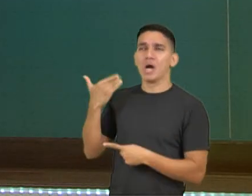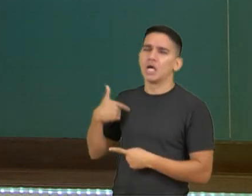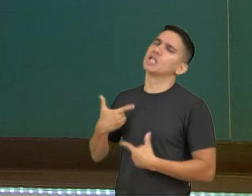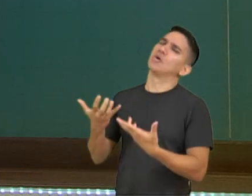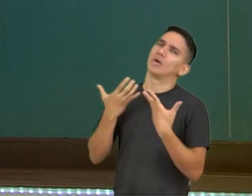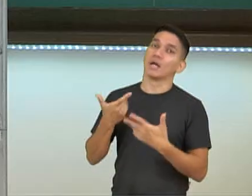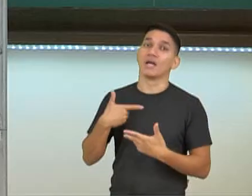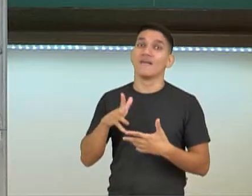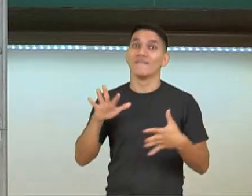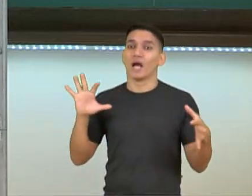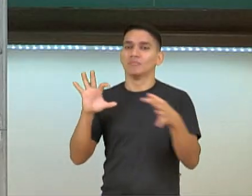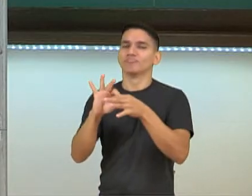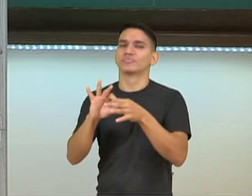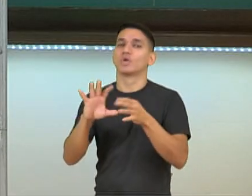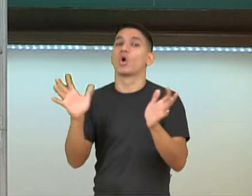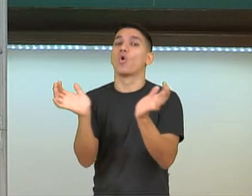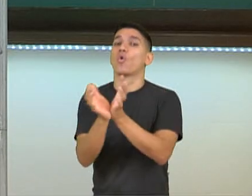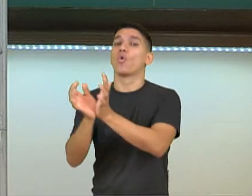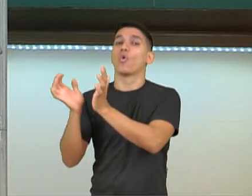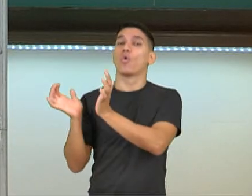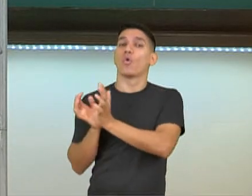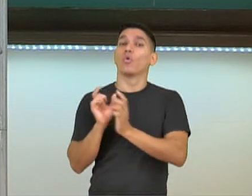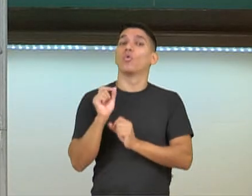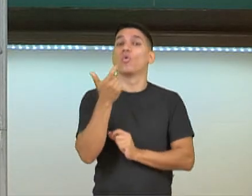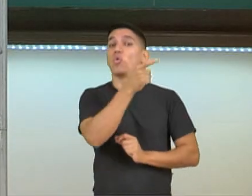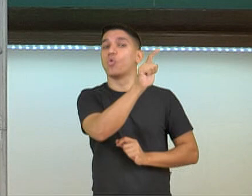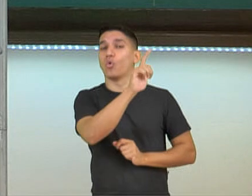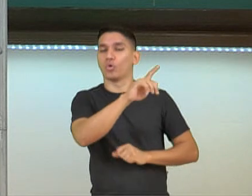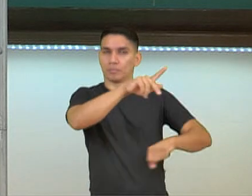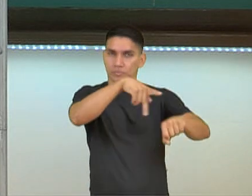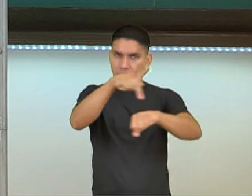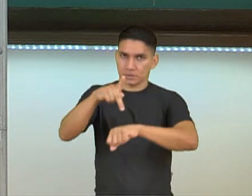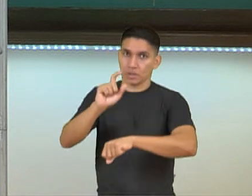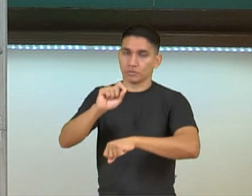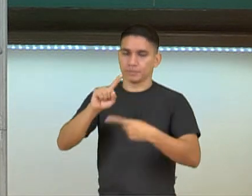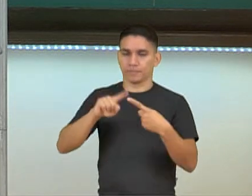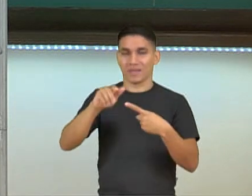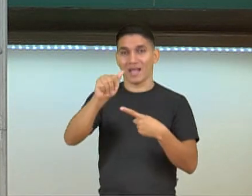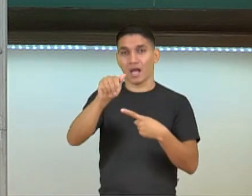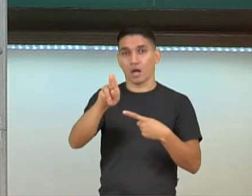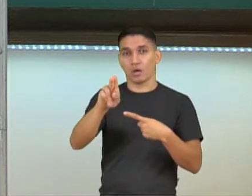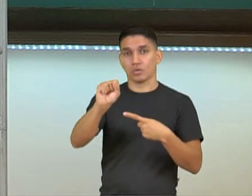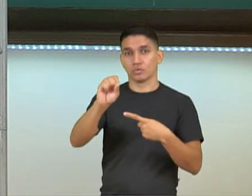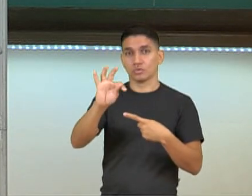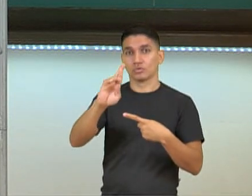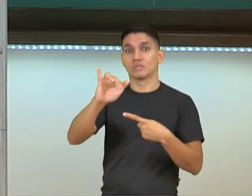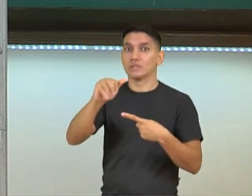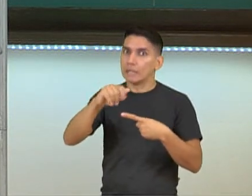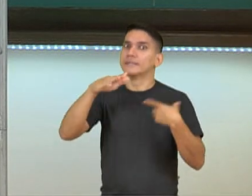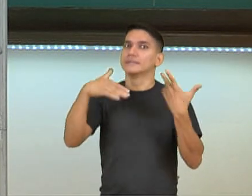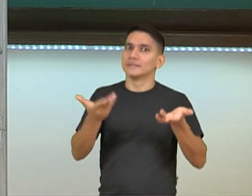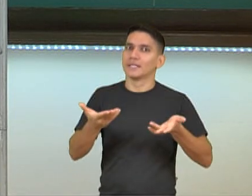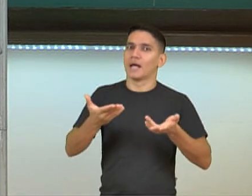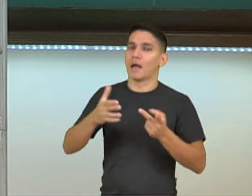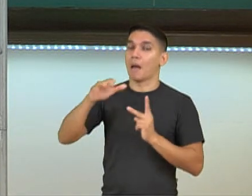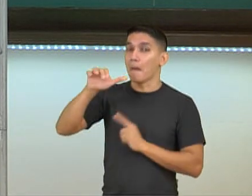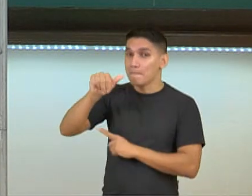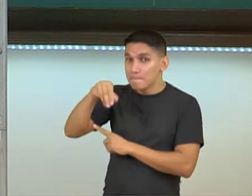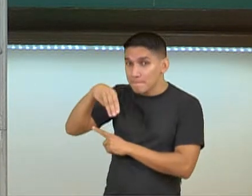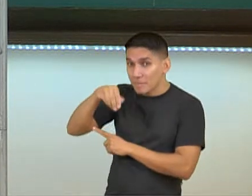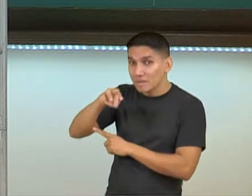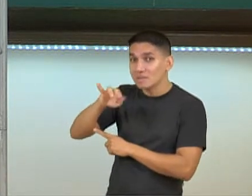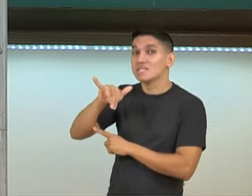se juntar com duas outras nações importantes, a Áustria, aliás, a Maria Antonieta era